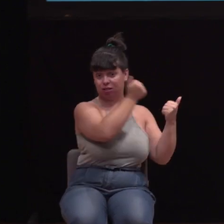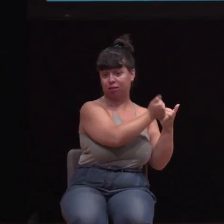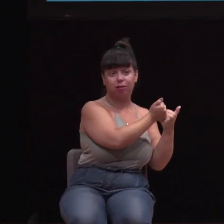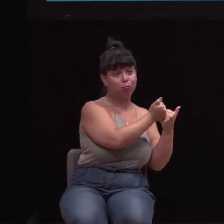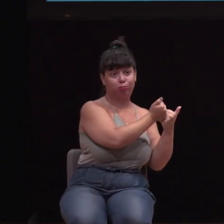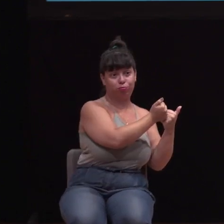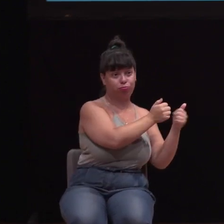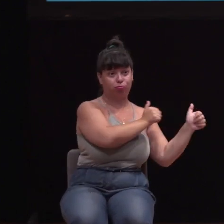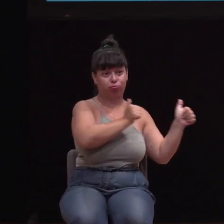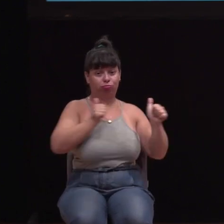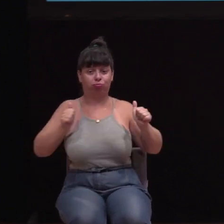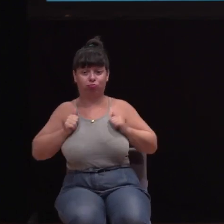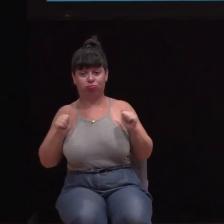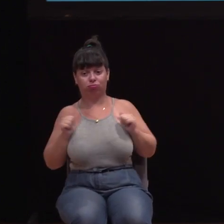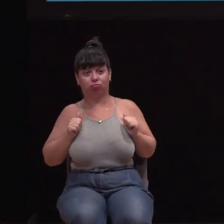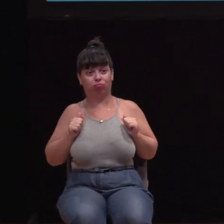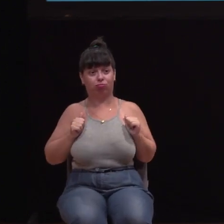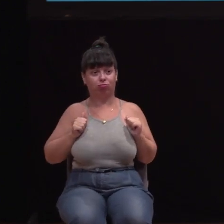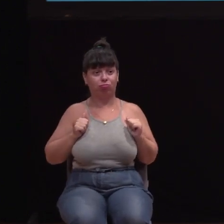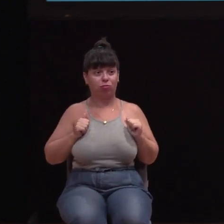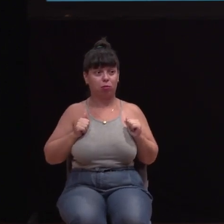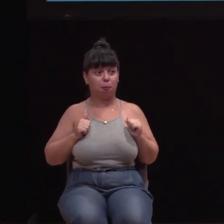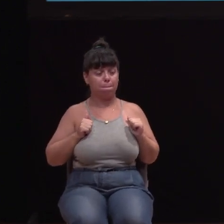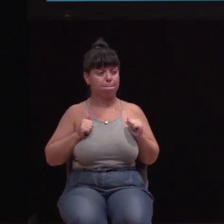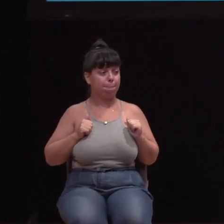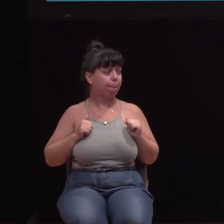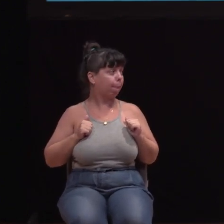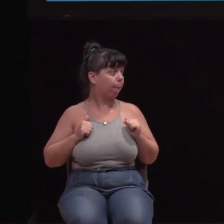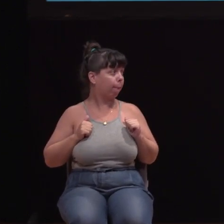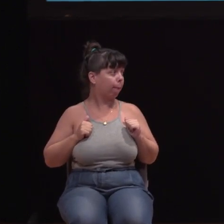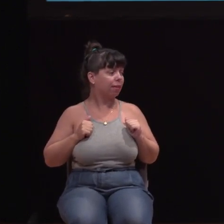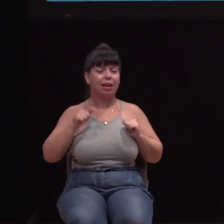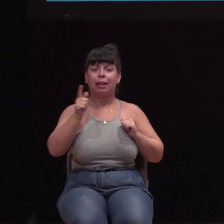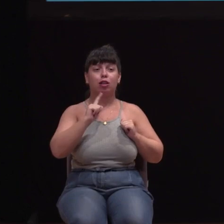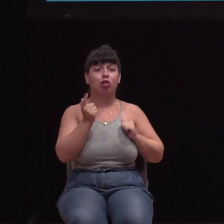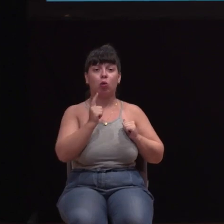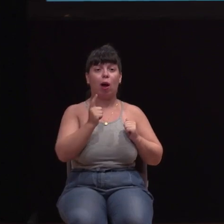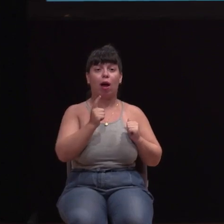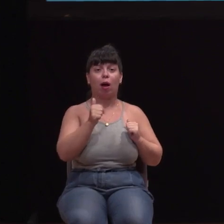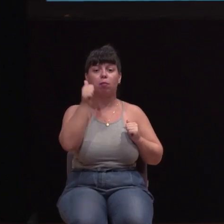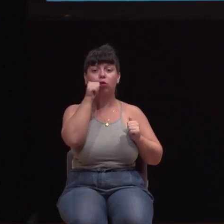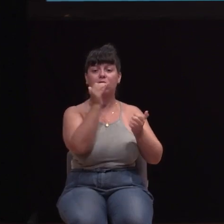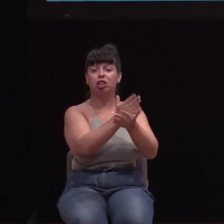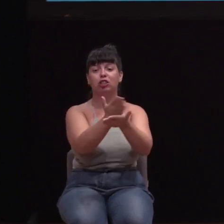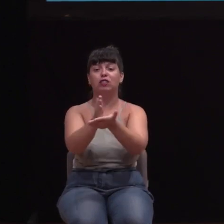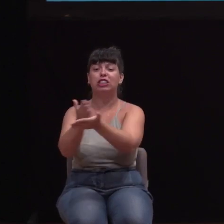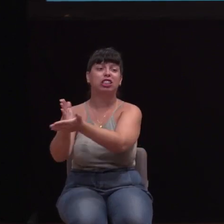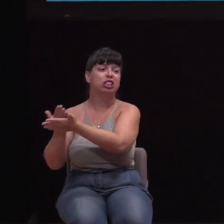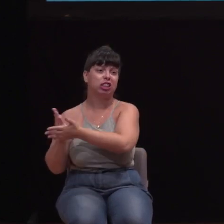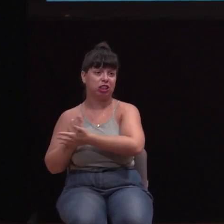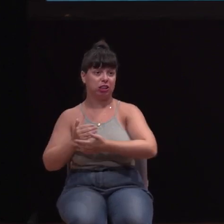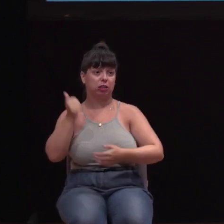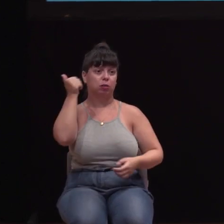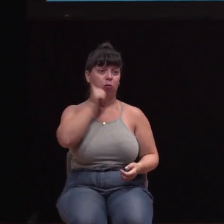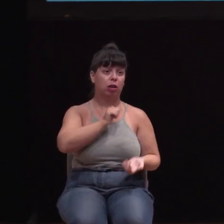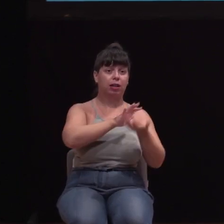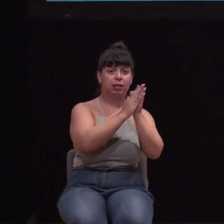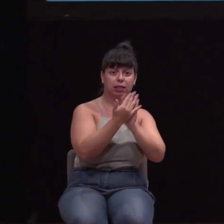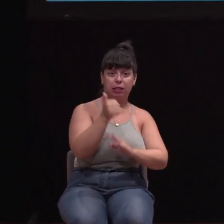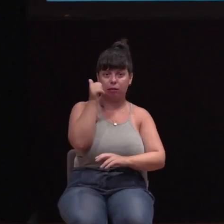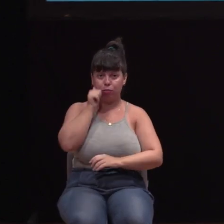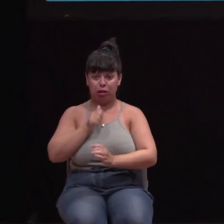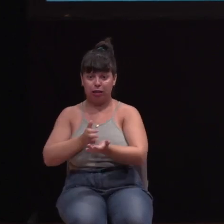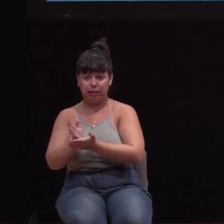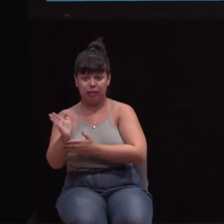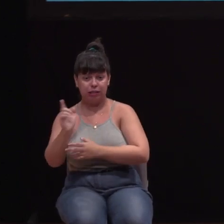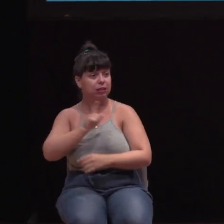posso. Isso não é você dividir o movimento das mulheres entre mulheres cis e mulheres trans, mas é entender que as